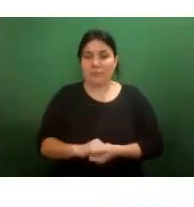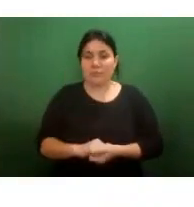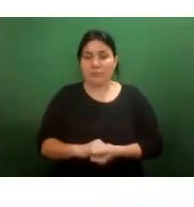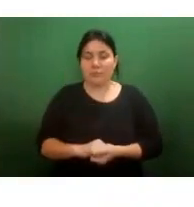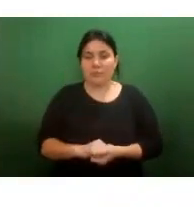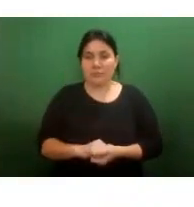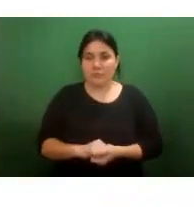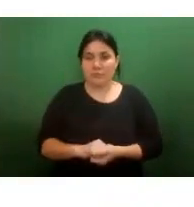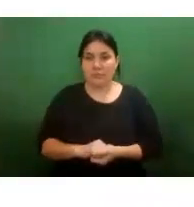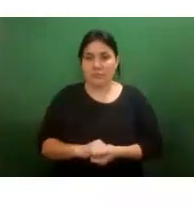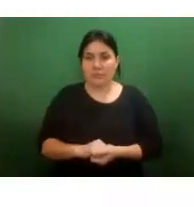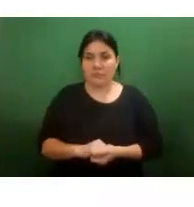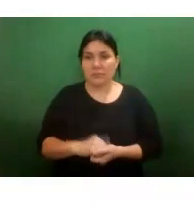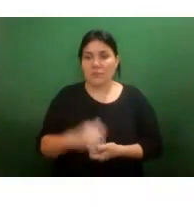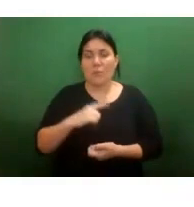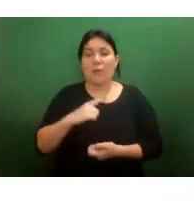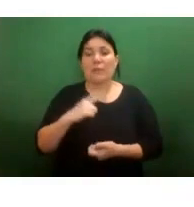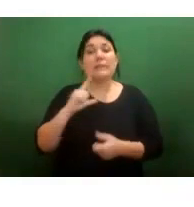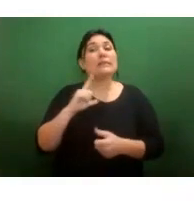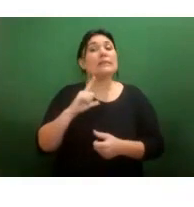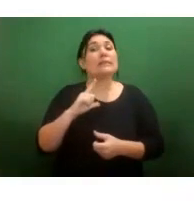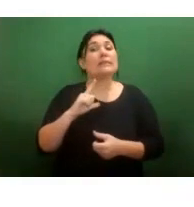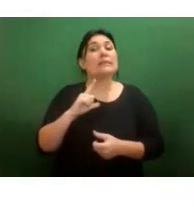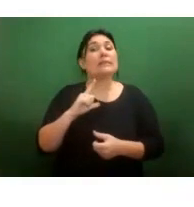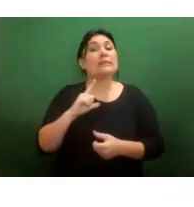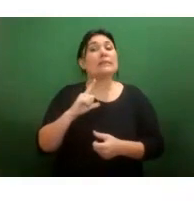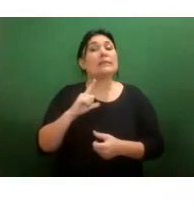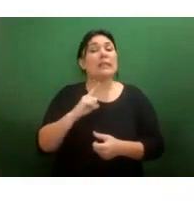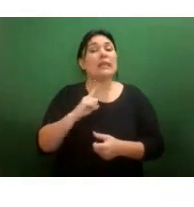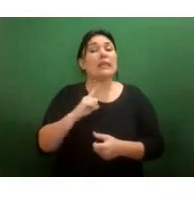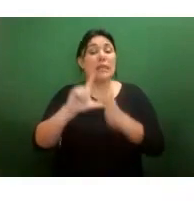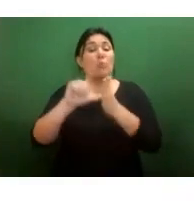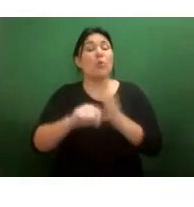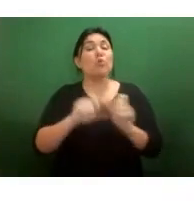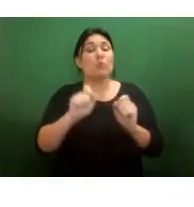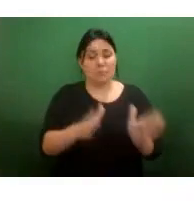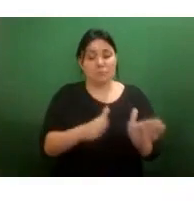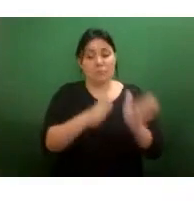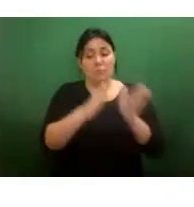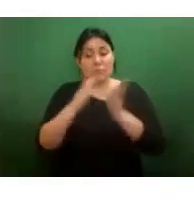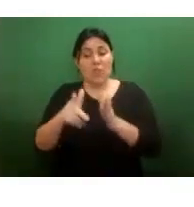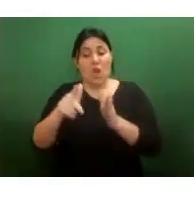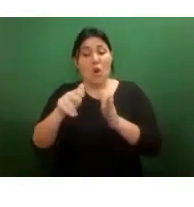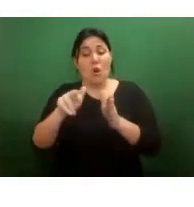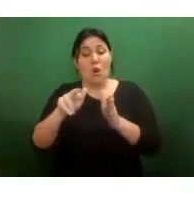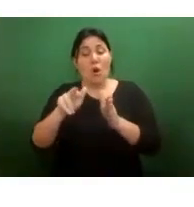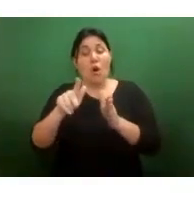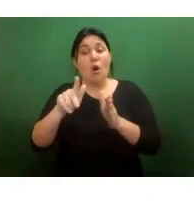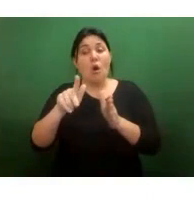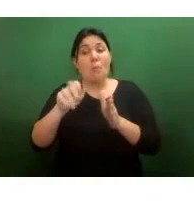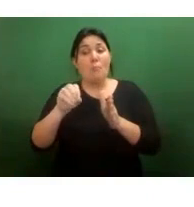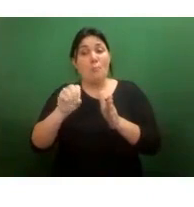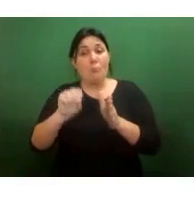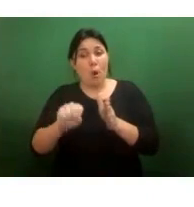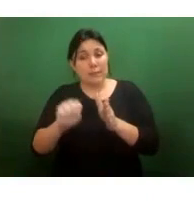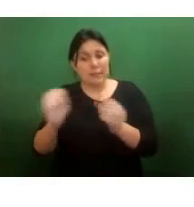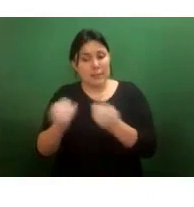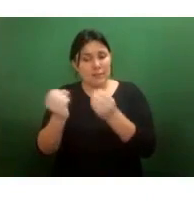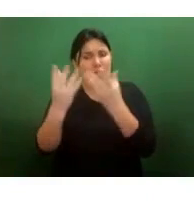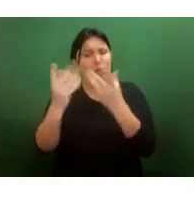nós vamos para o pós-evento, né? O que que tem nesse pós-evento? Tem a elaboração dos relatórios com